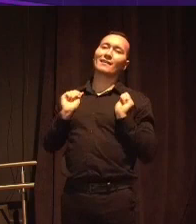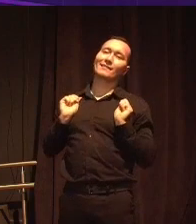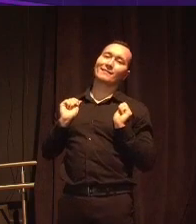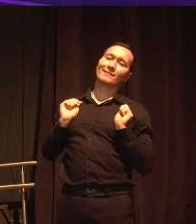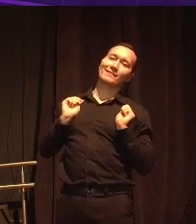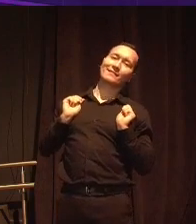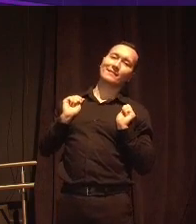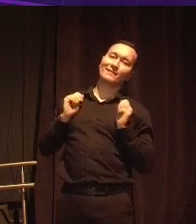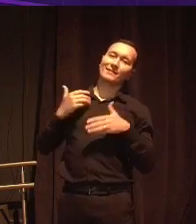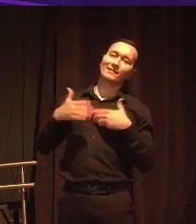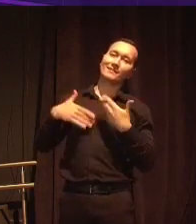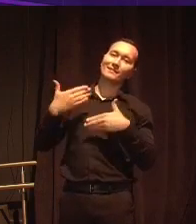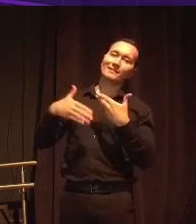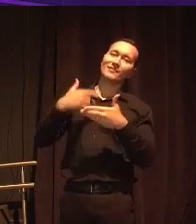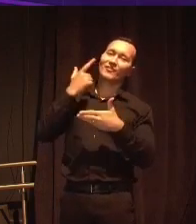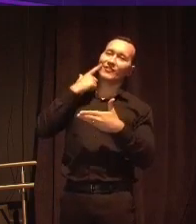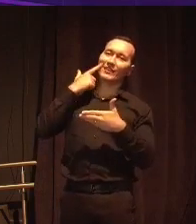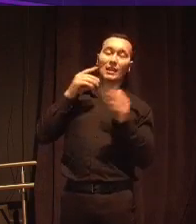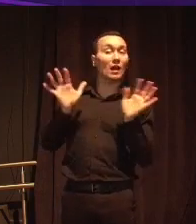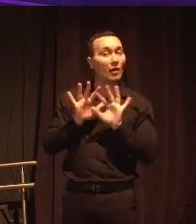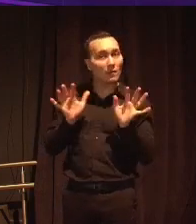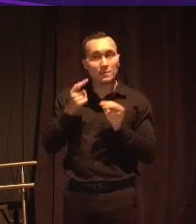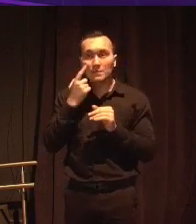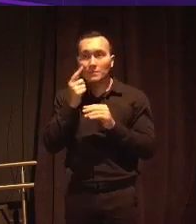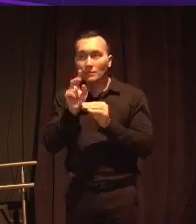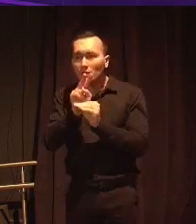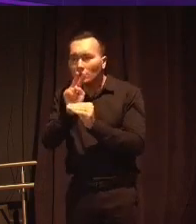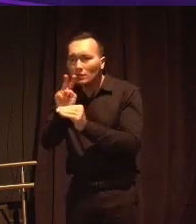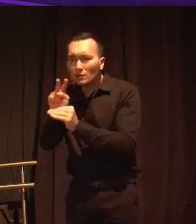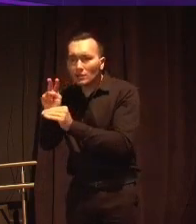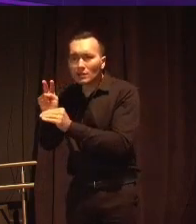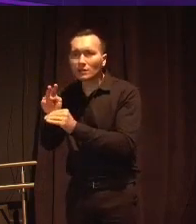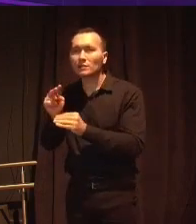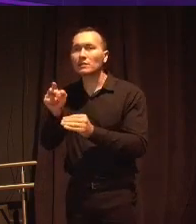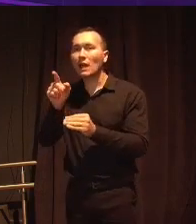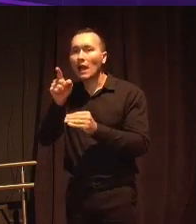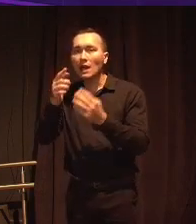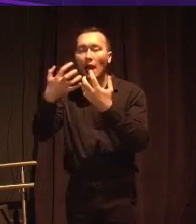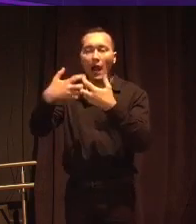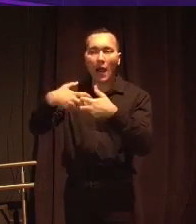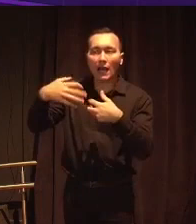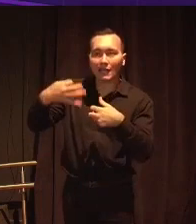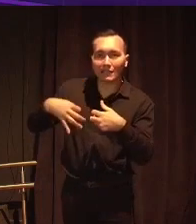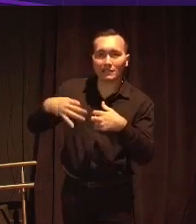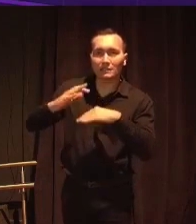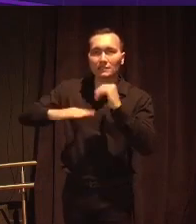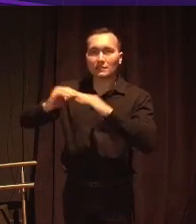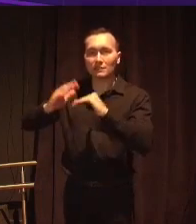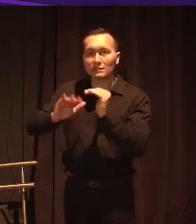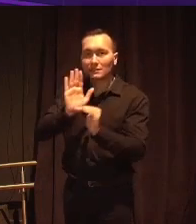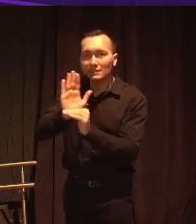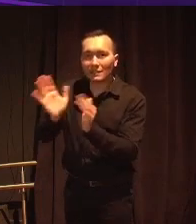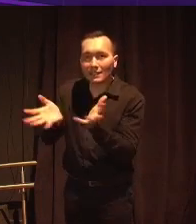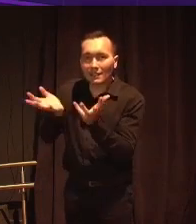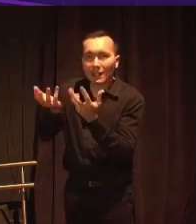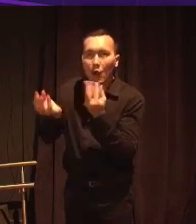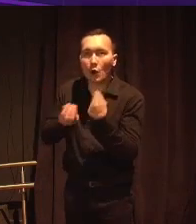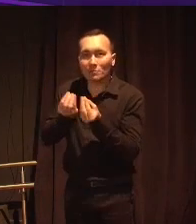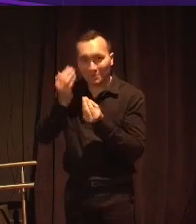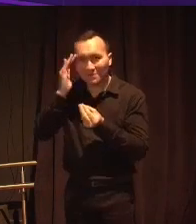você acelera, onde você muda o curso e onde você combina skills e fortalezas do seu time.